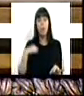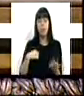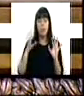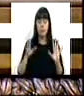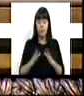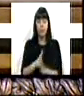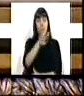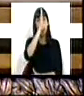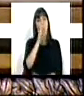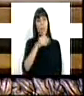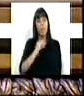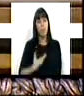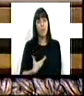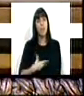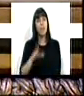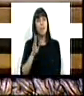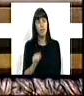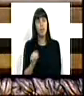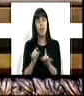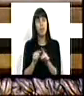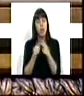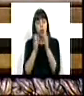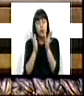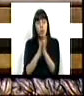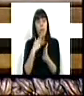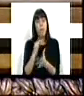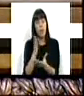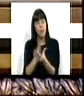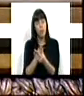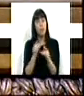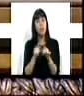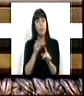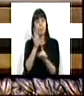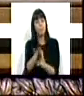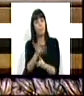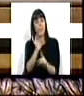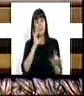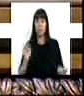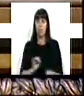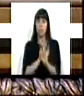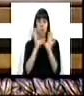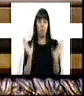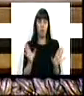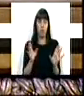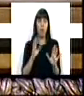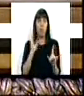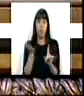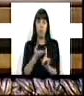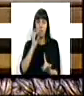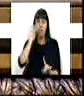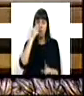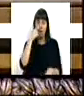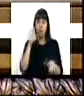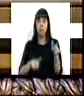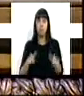ainda que o Governo PSD-CDS, em todo este processo, tomou uma opção muito clara, mas muito penosa para